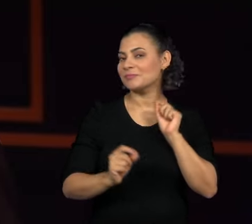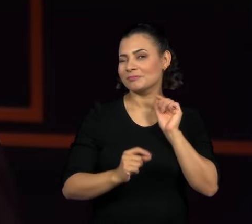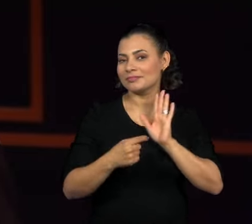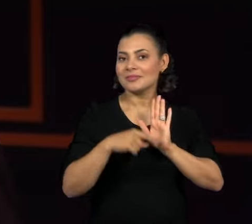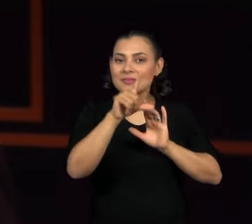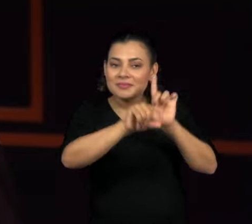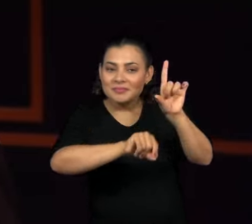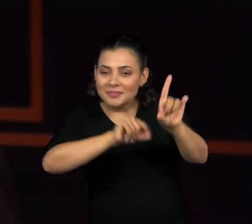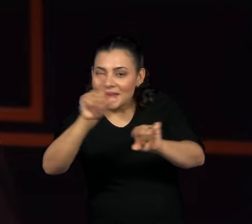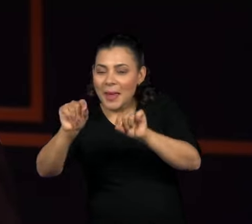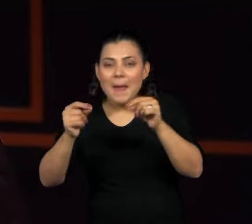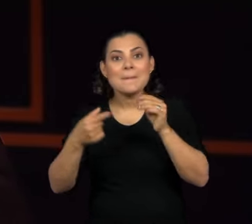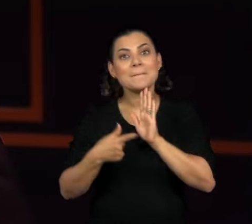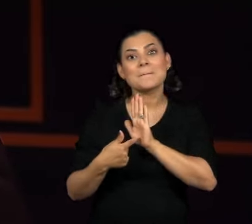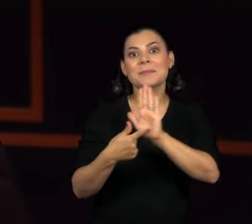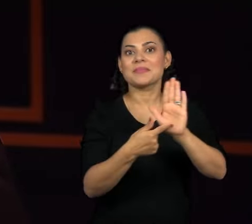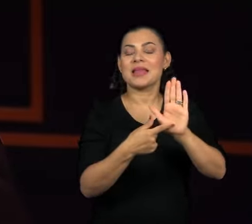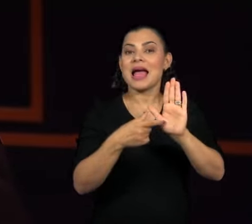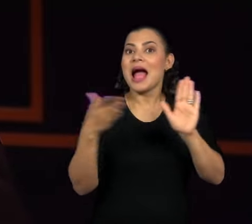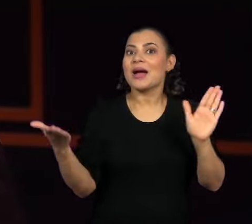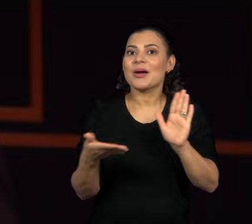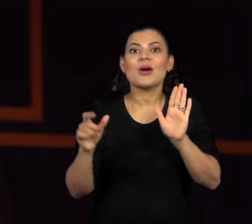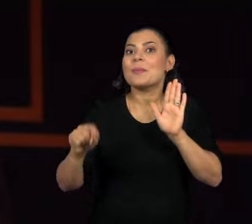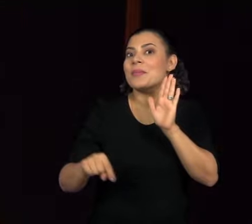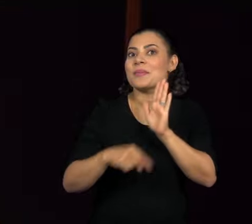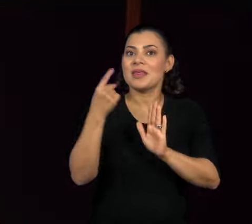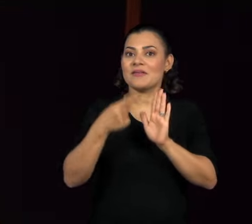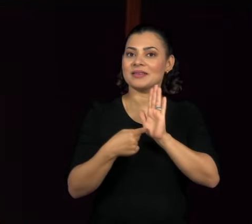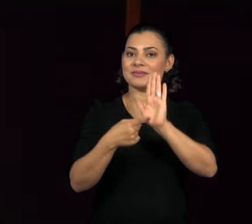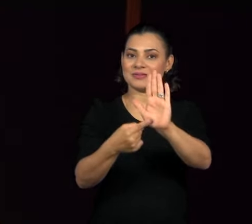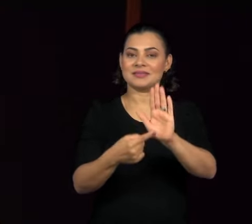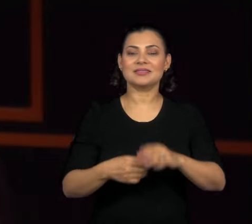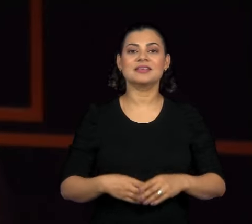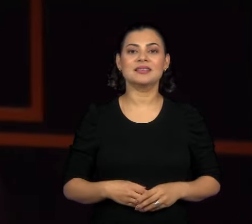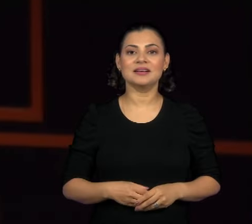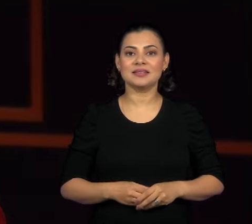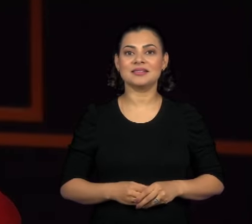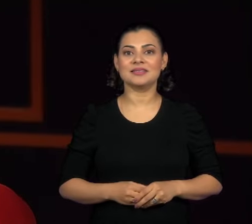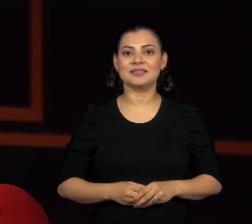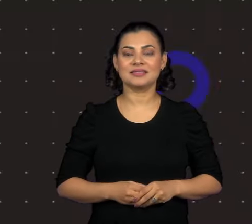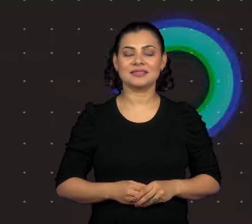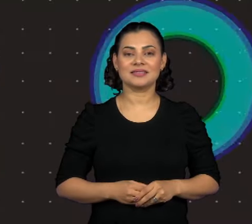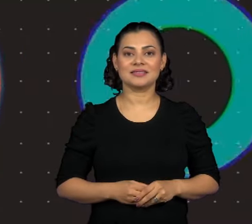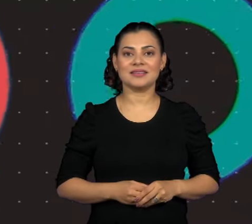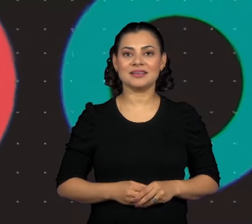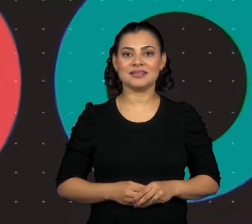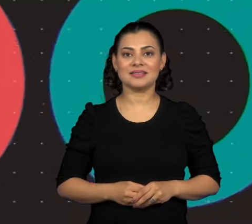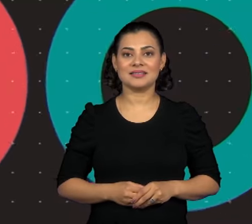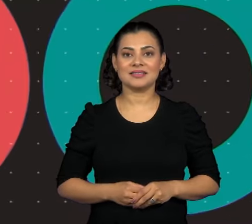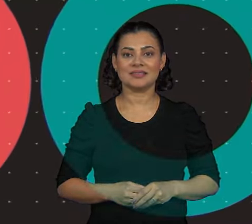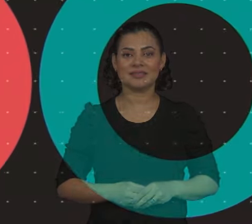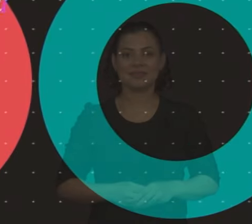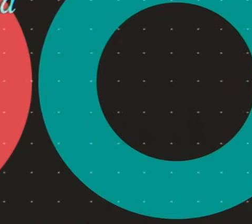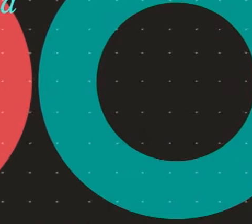esses trechos inéditos e vamos mostrá-los para vocês. Vamos começar? Vamos!